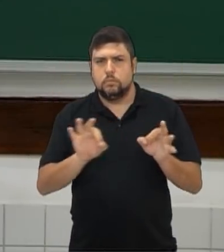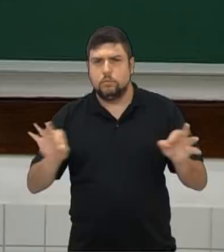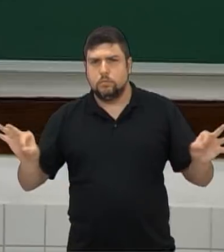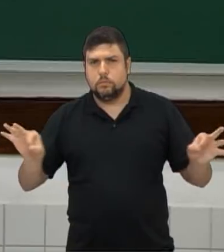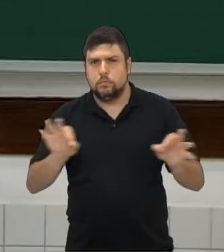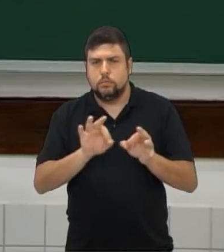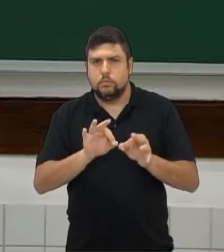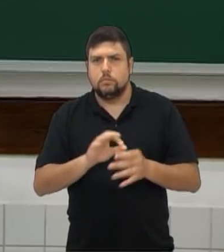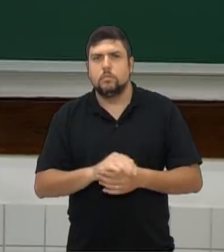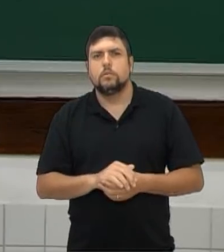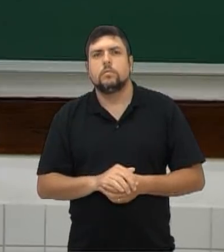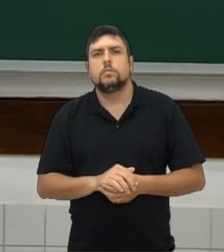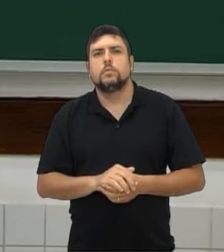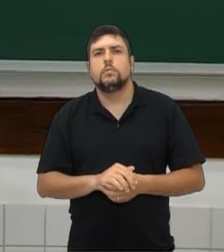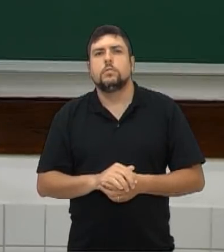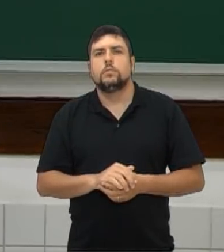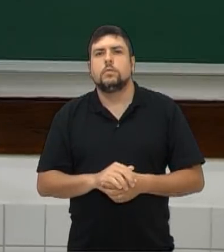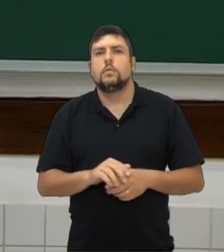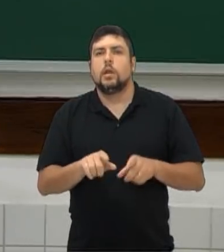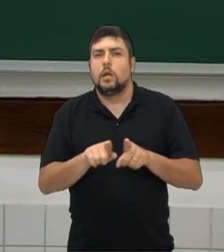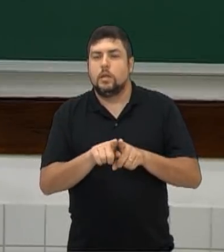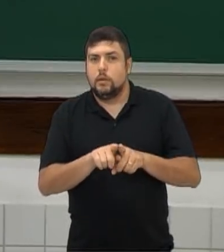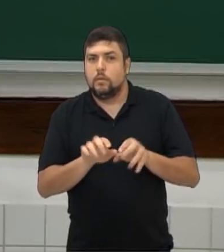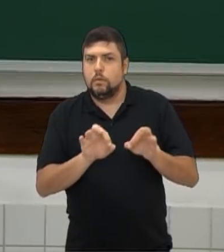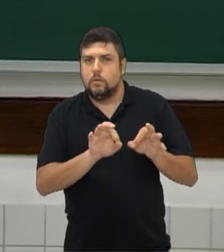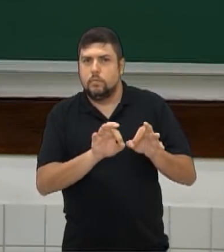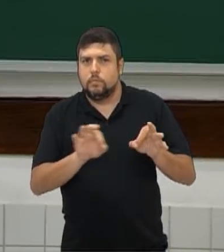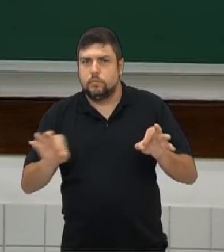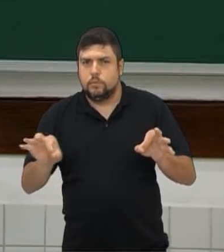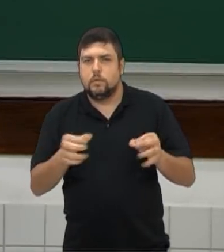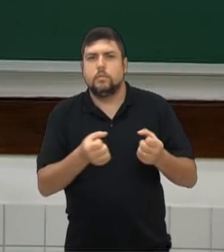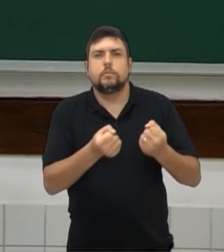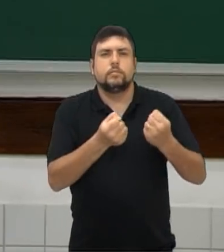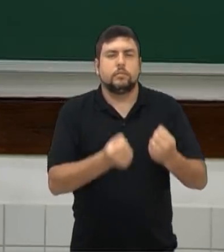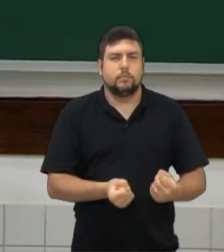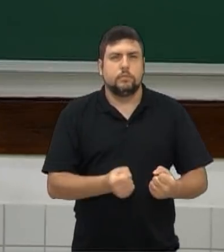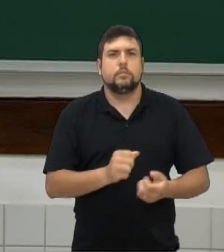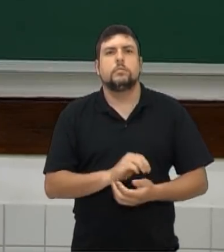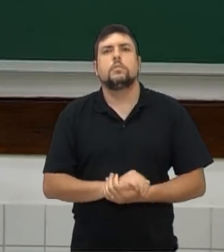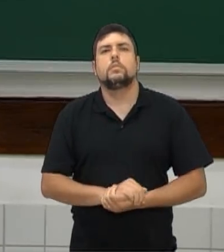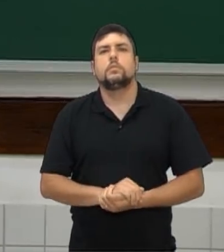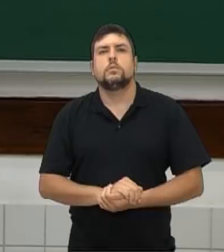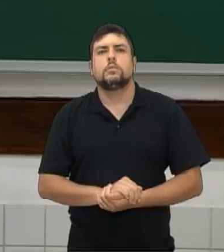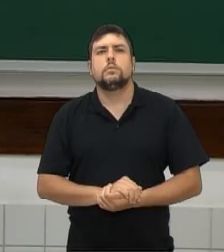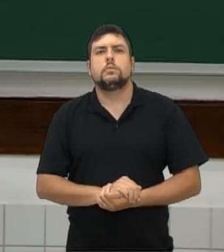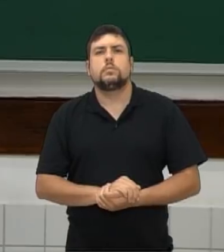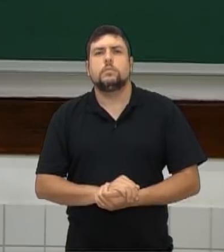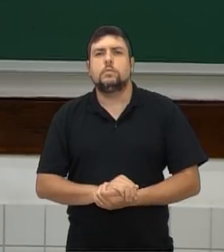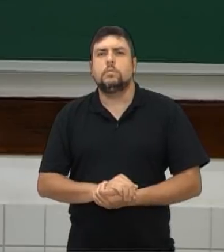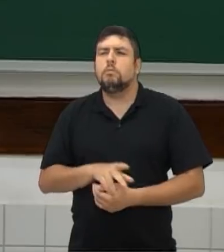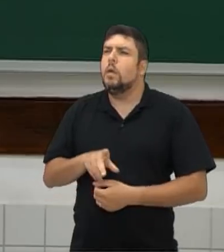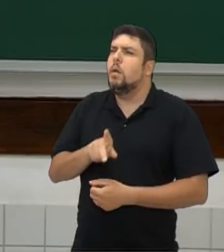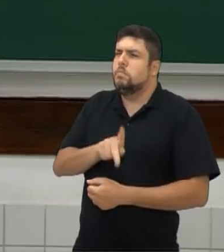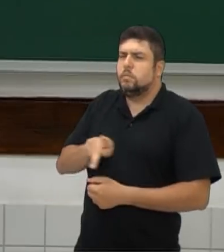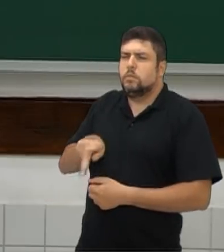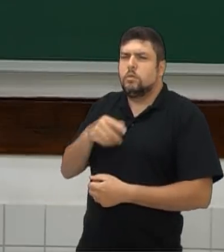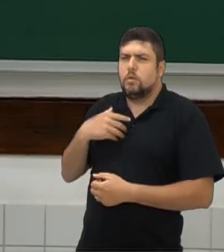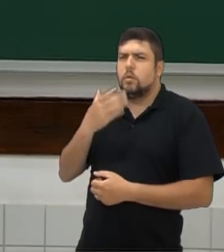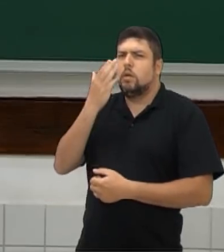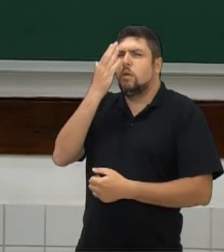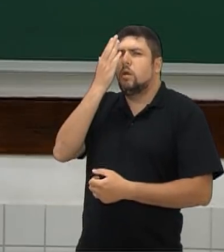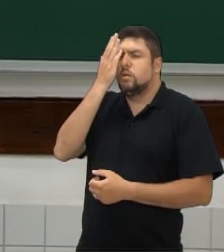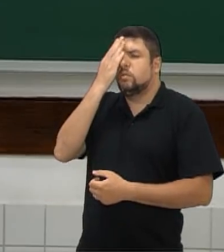Professora, unidade de grandeza, comprimento e massa. Professora, eu sei que quando eu